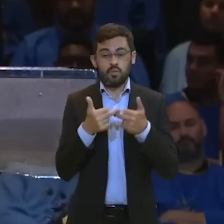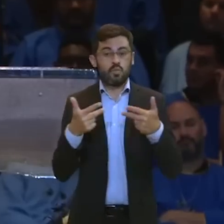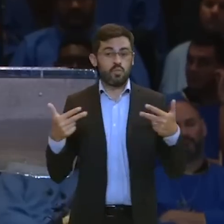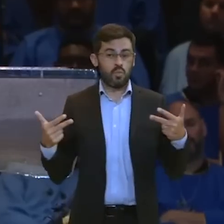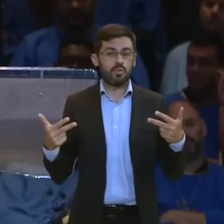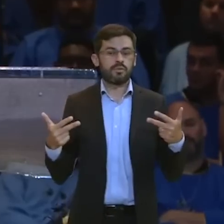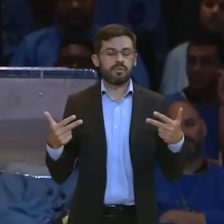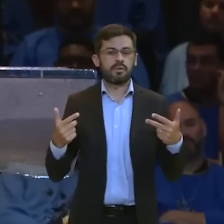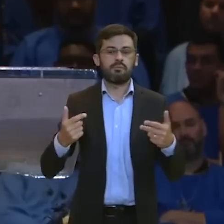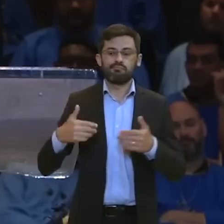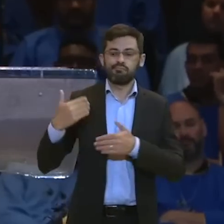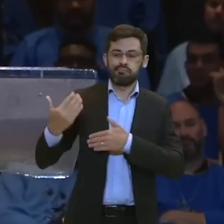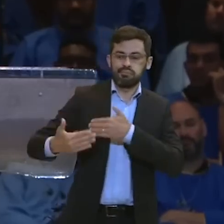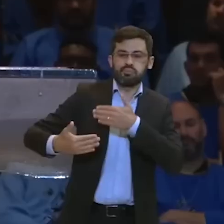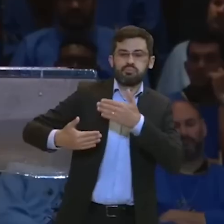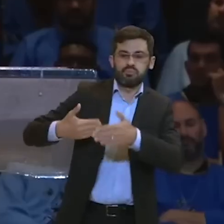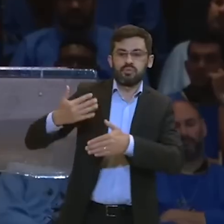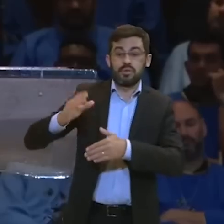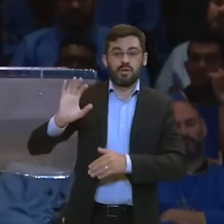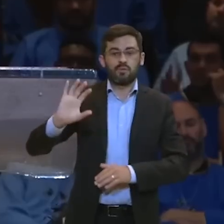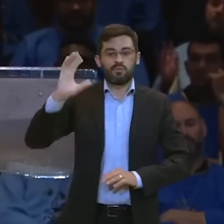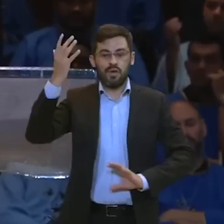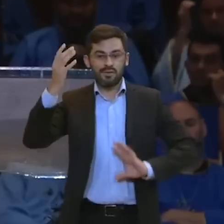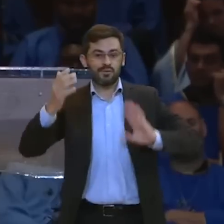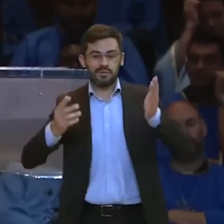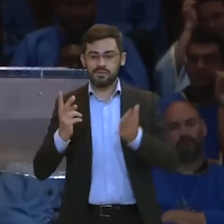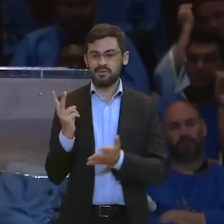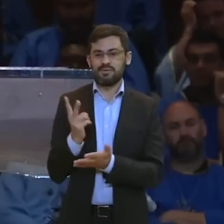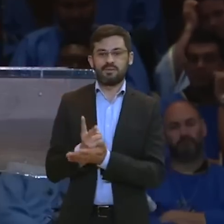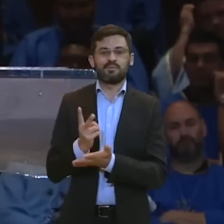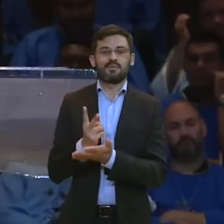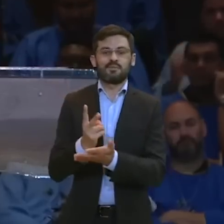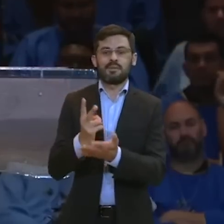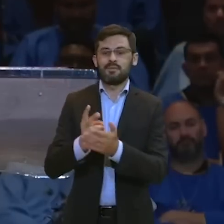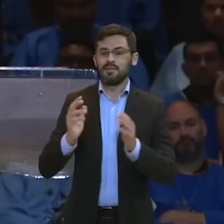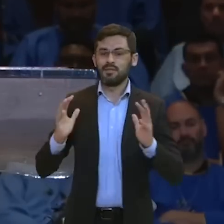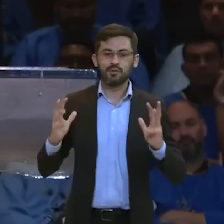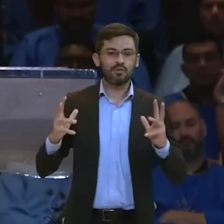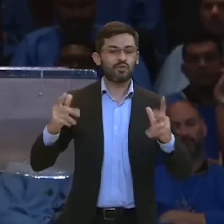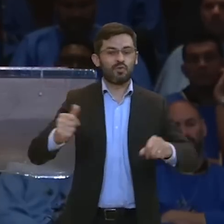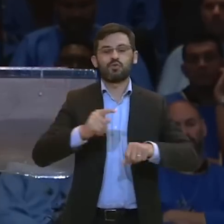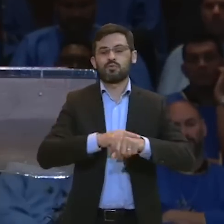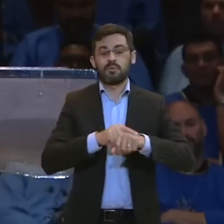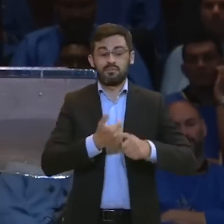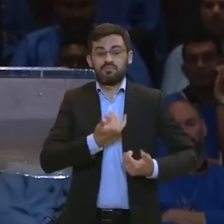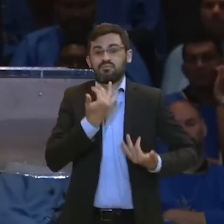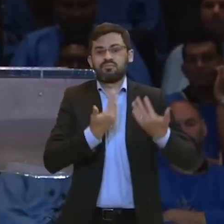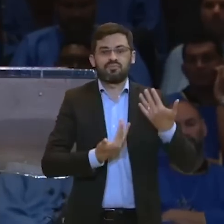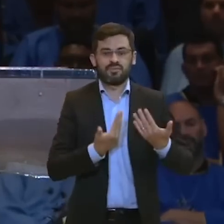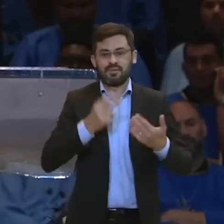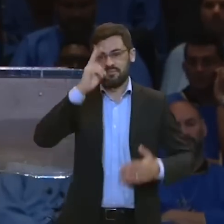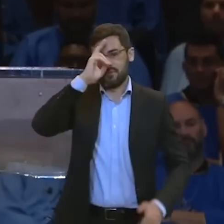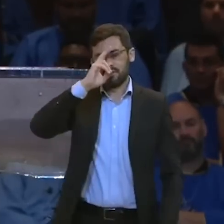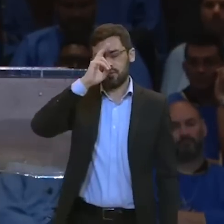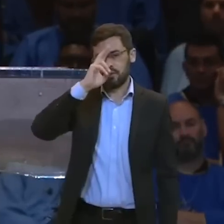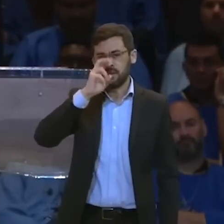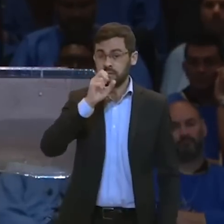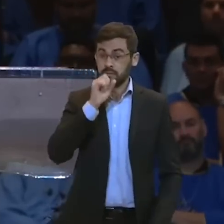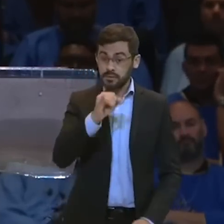se repetem em todos os avivamentos. E que, se